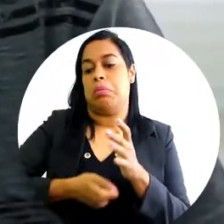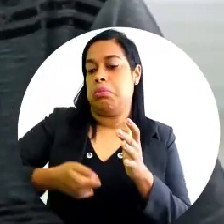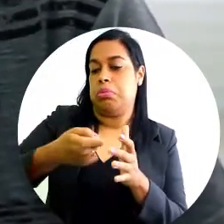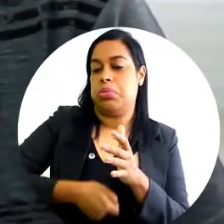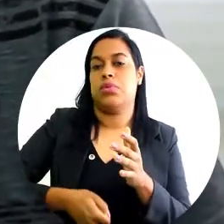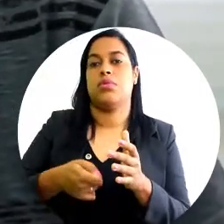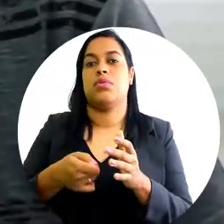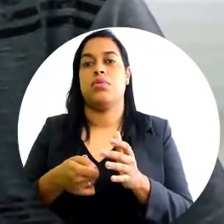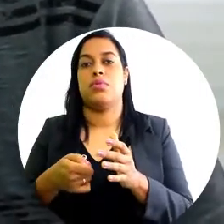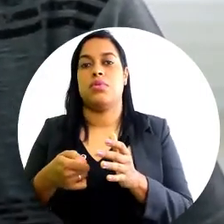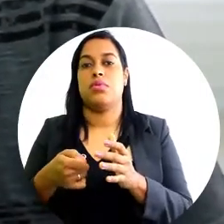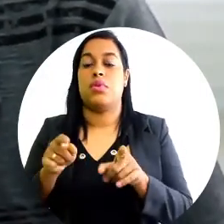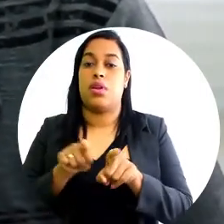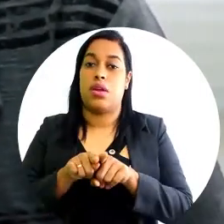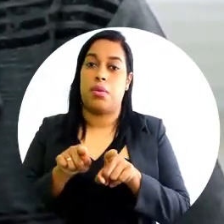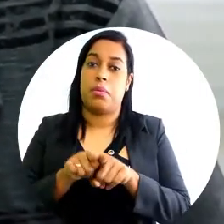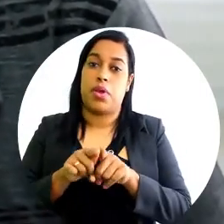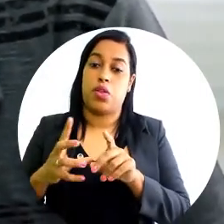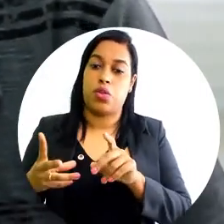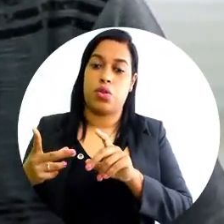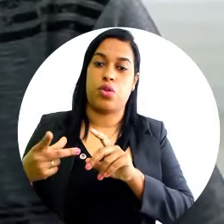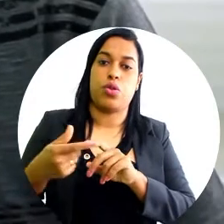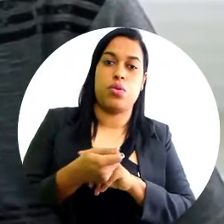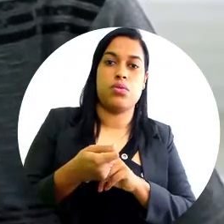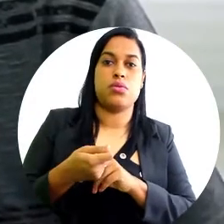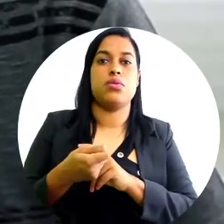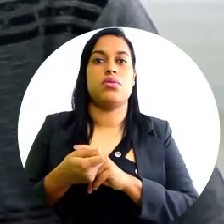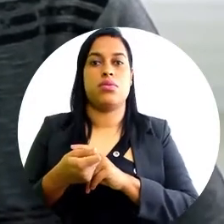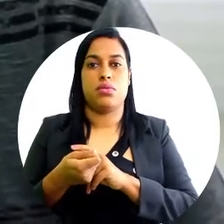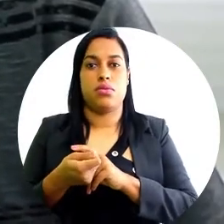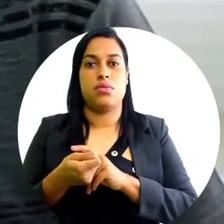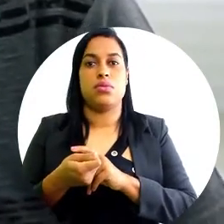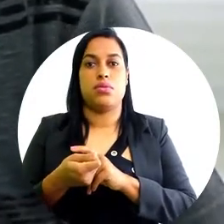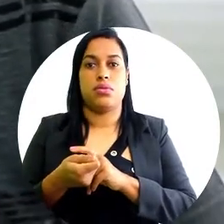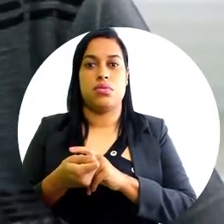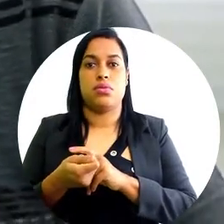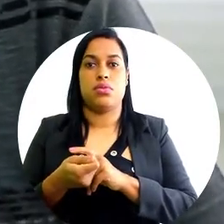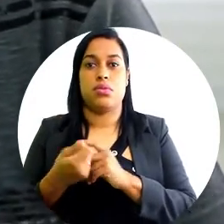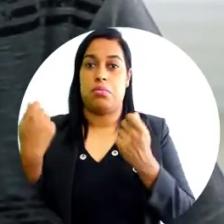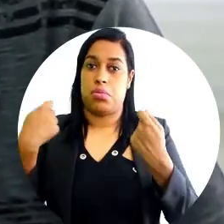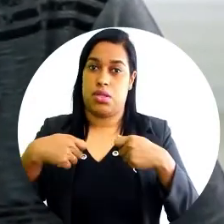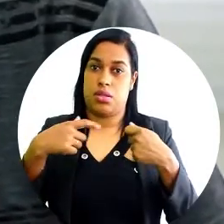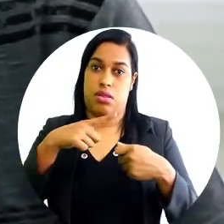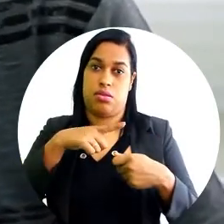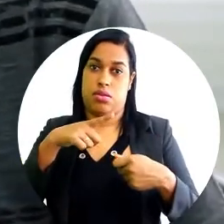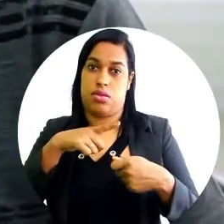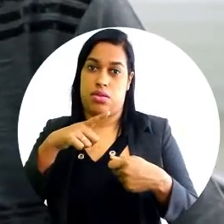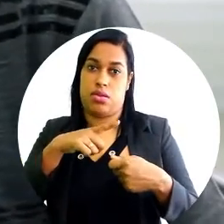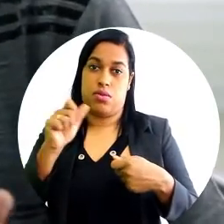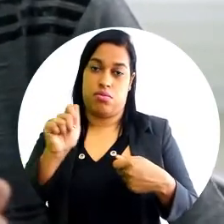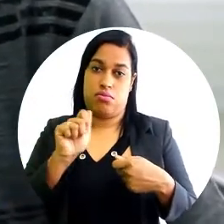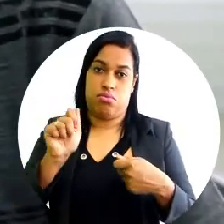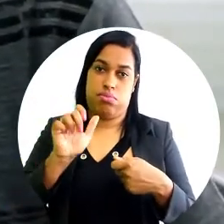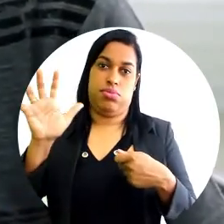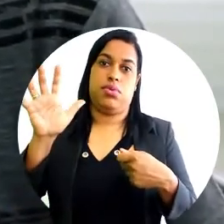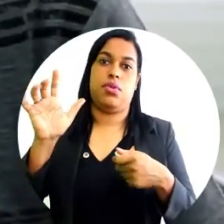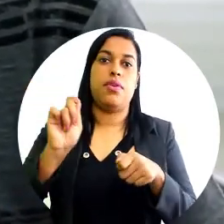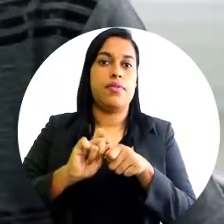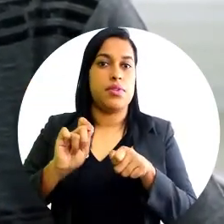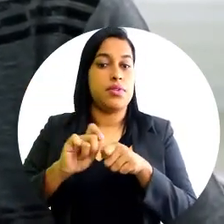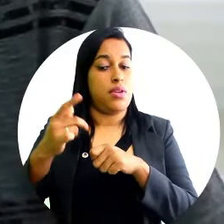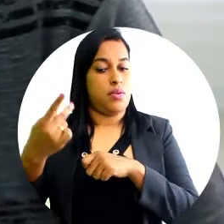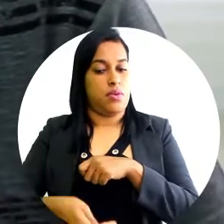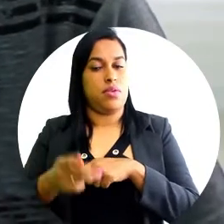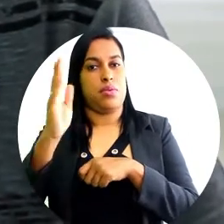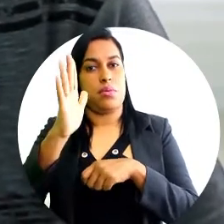e explorado, se perdia toda a contribuição ou a devida honra ao que os